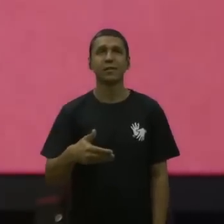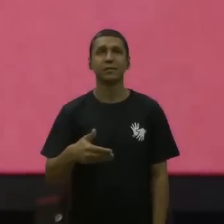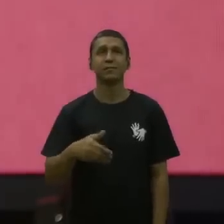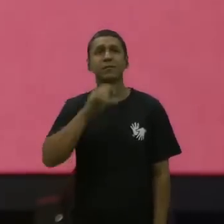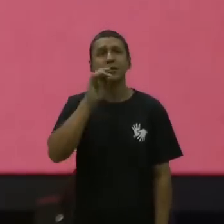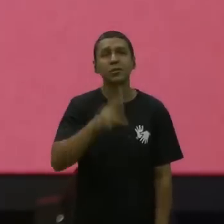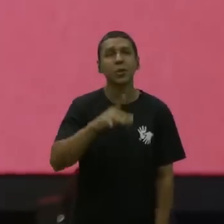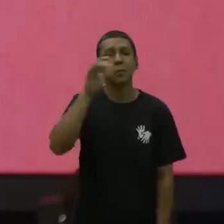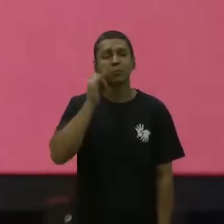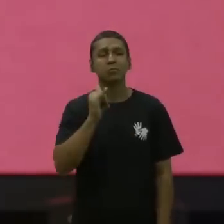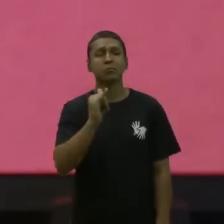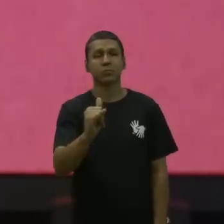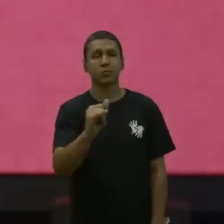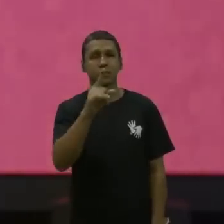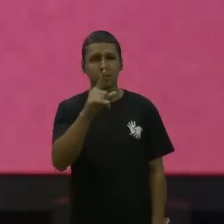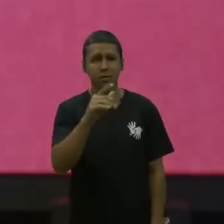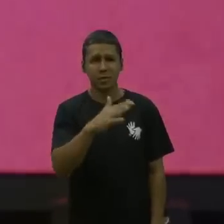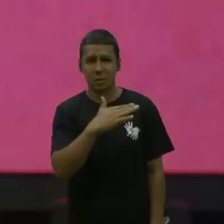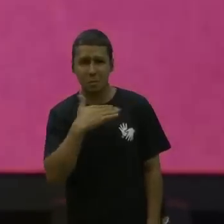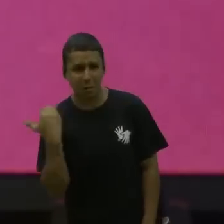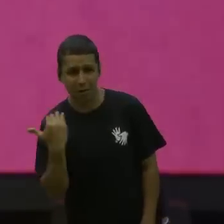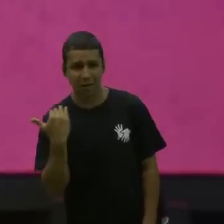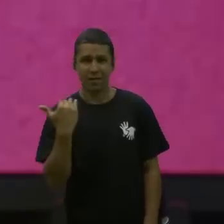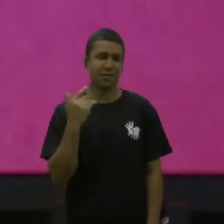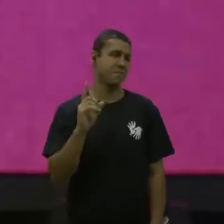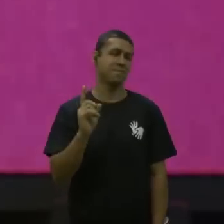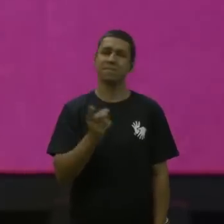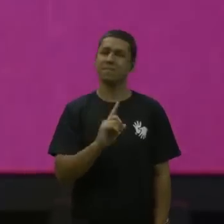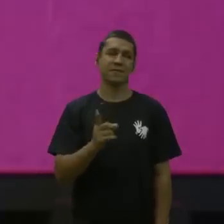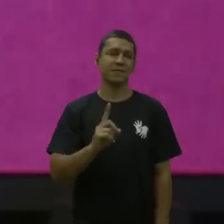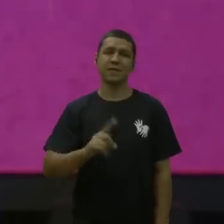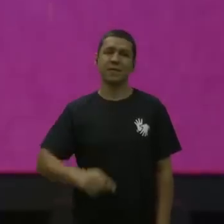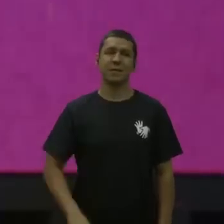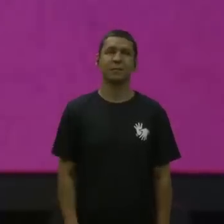só para te dizer: você não vai morrer no meio do caminho.